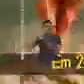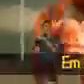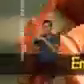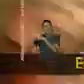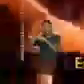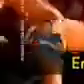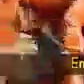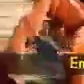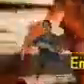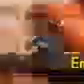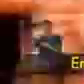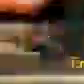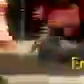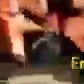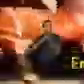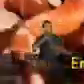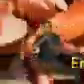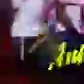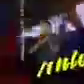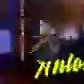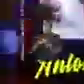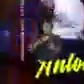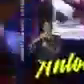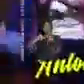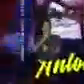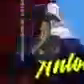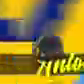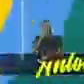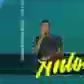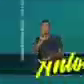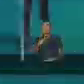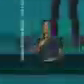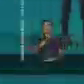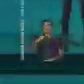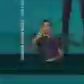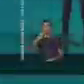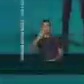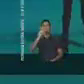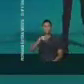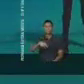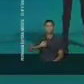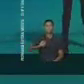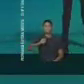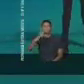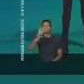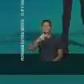Em 20 anos não fizeram nada. Antônio Denário pra mudar a situação.